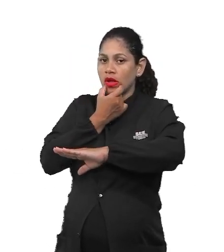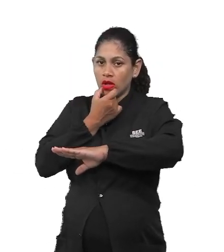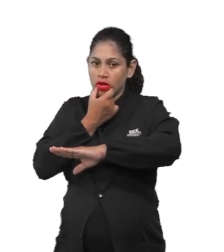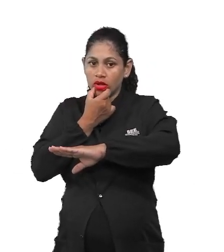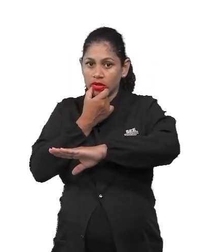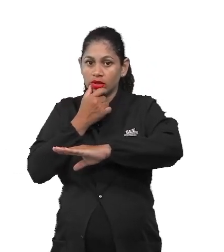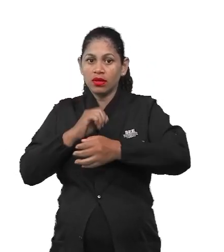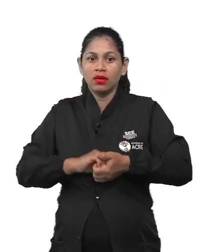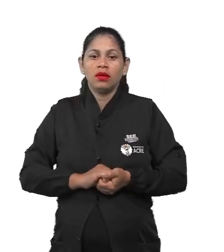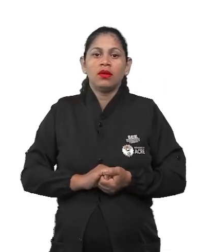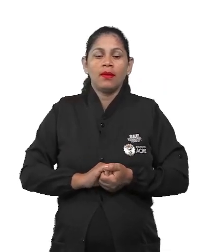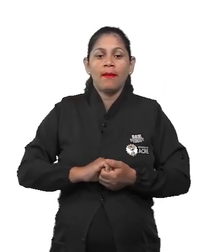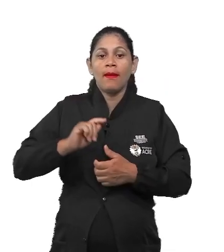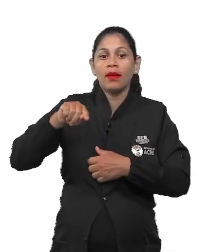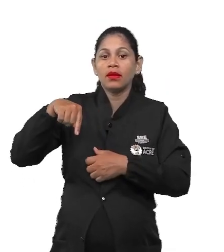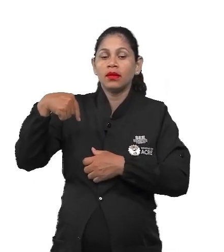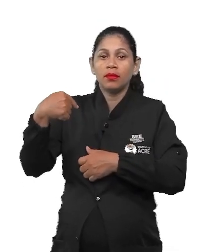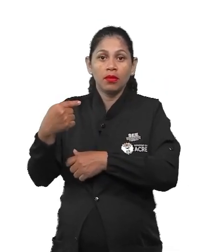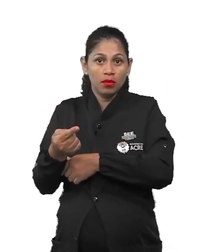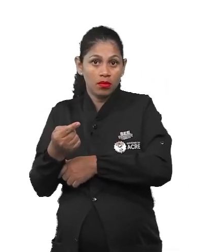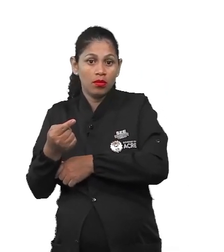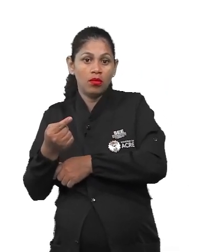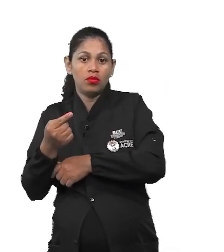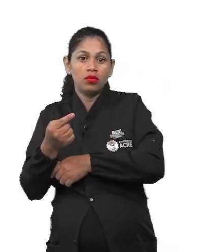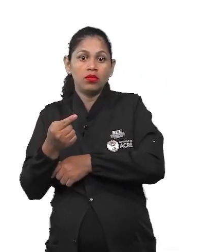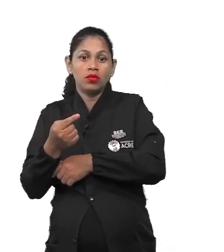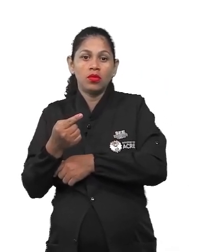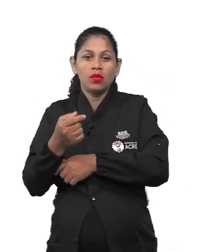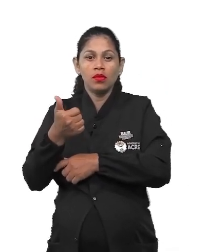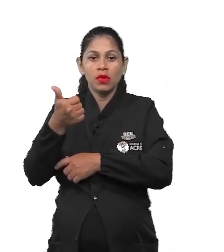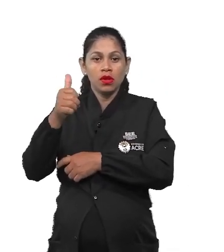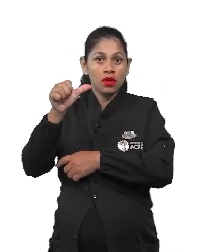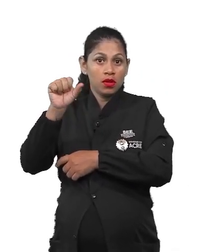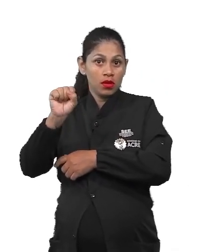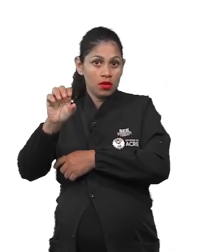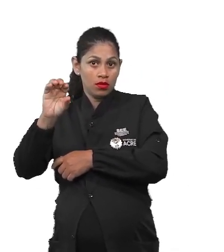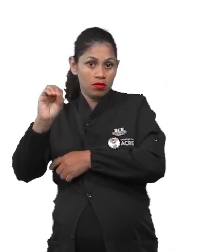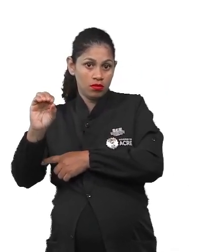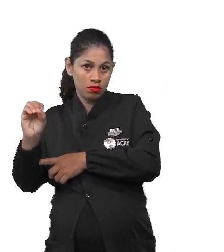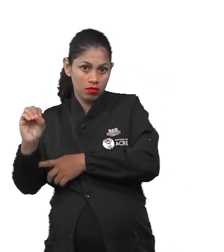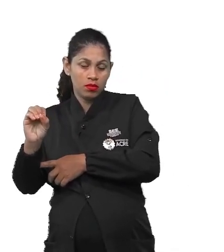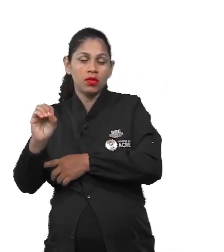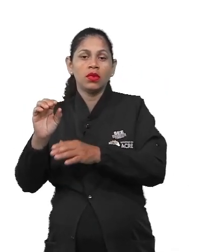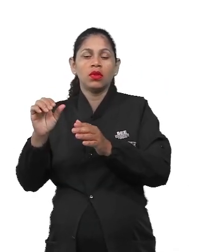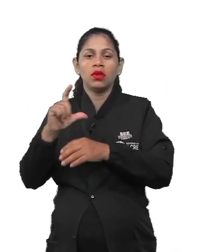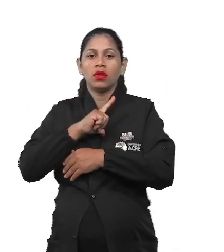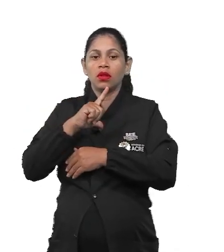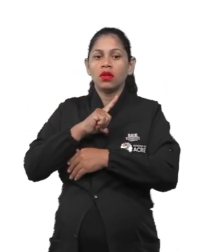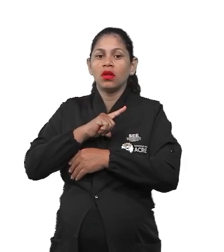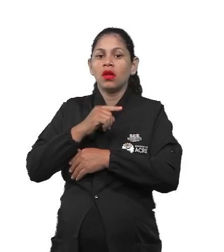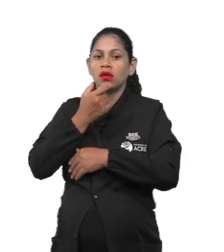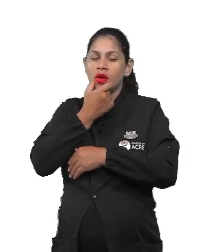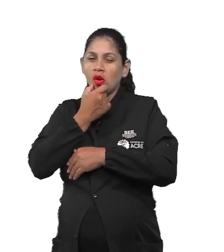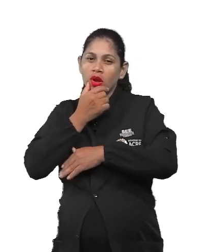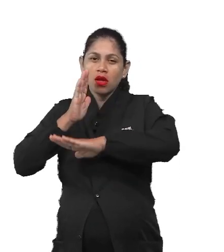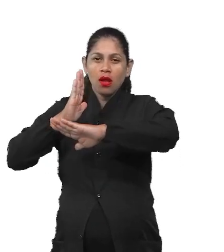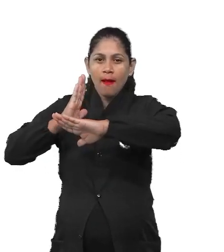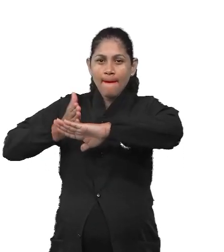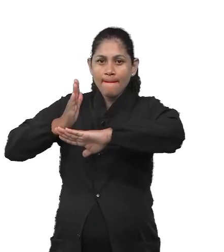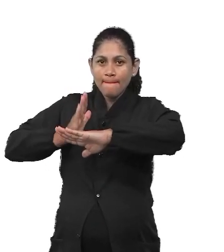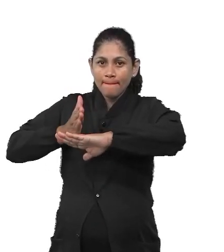Early Modern English, que é um inglês um pouquinho mais moderno. Dos anos